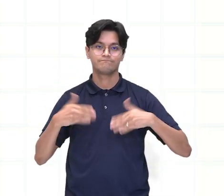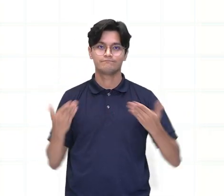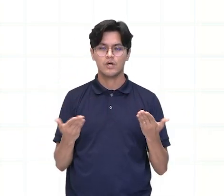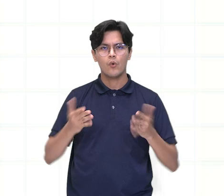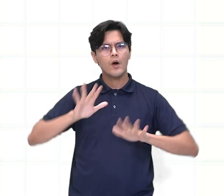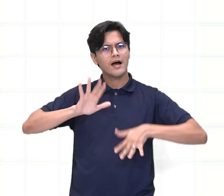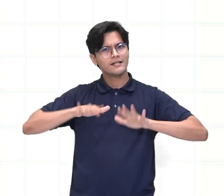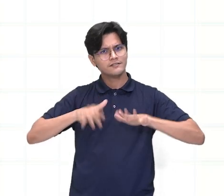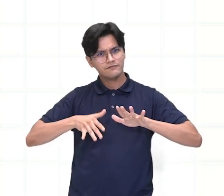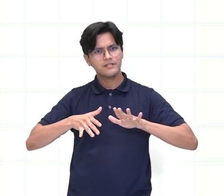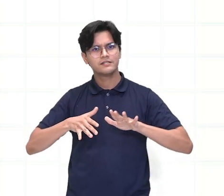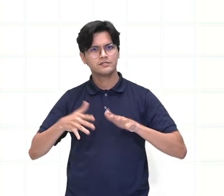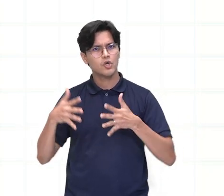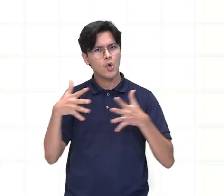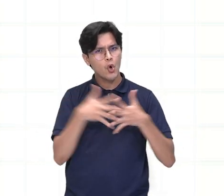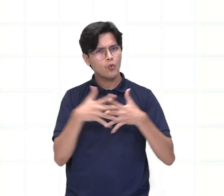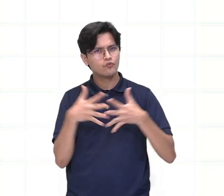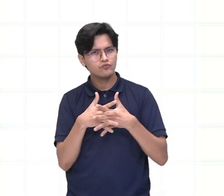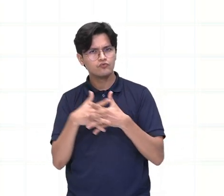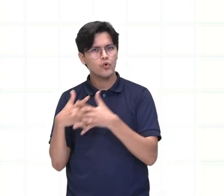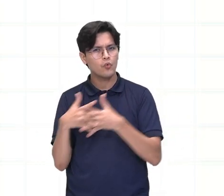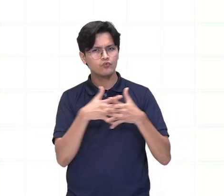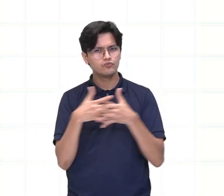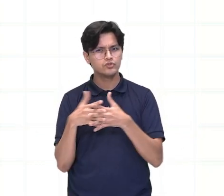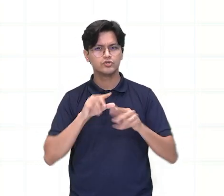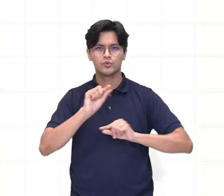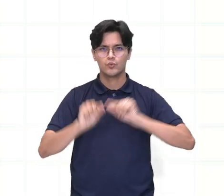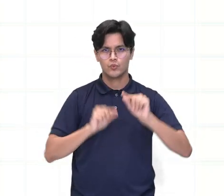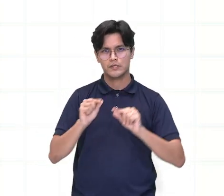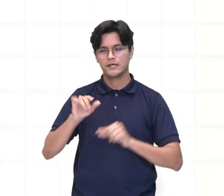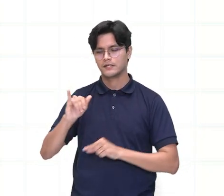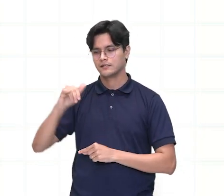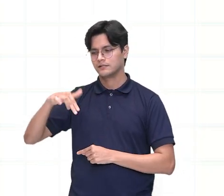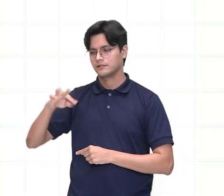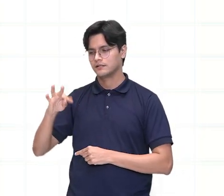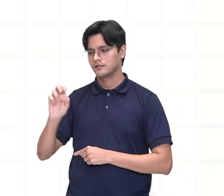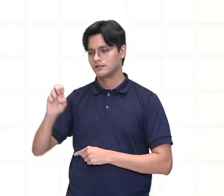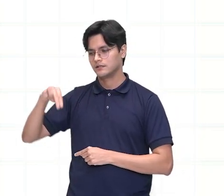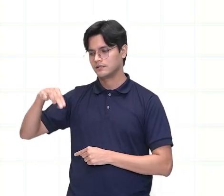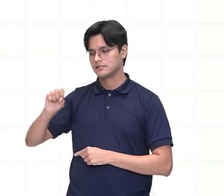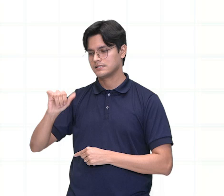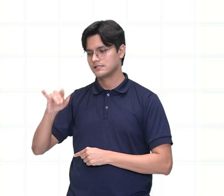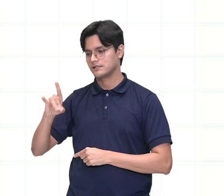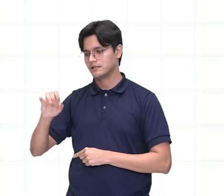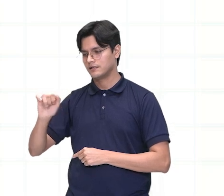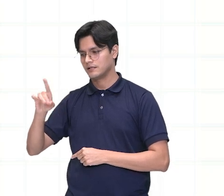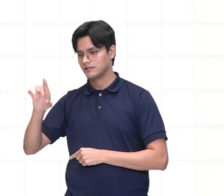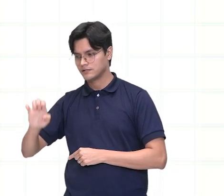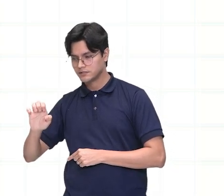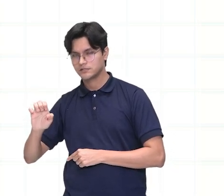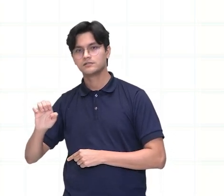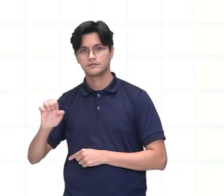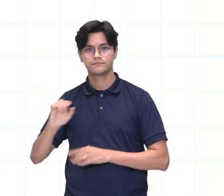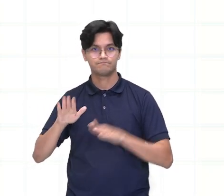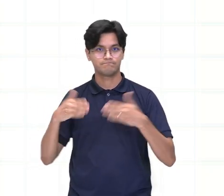a altura do som, né? Que é som agudo e som grave. Então,